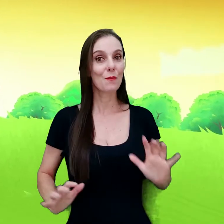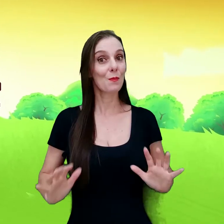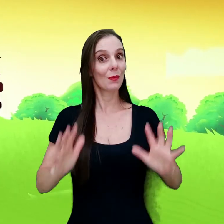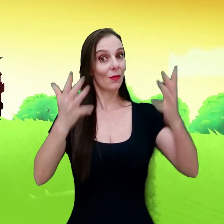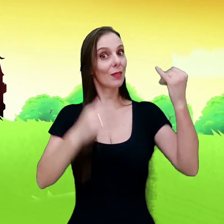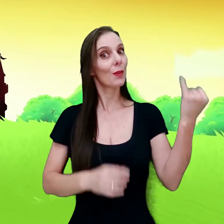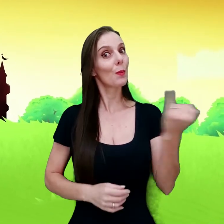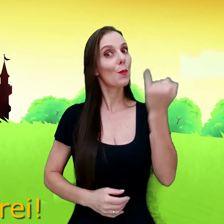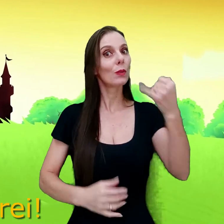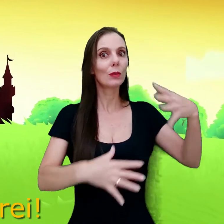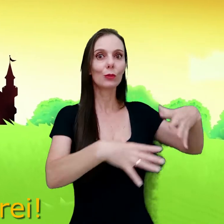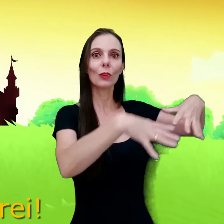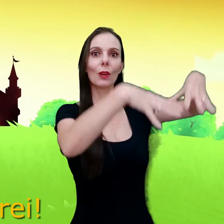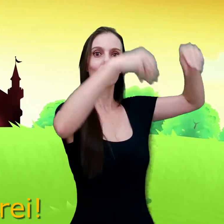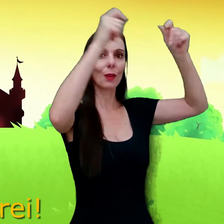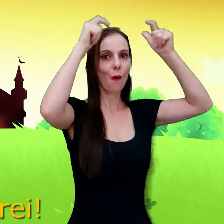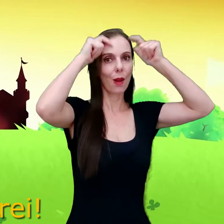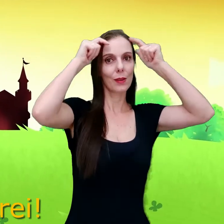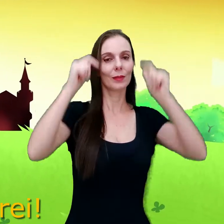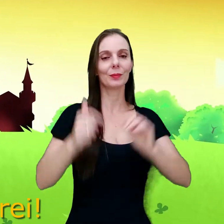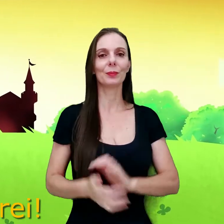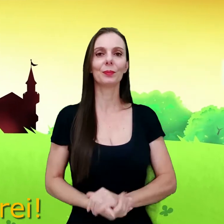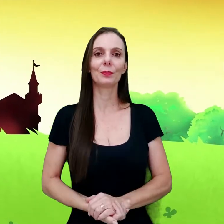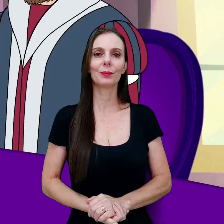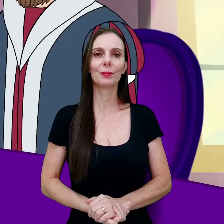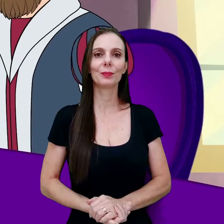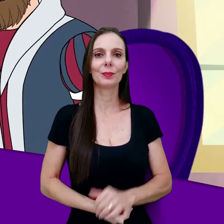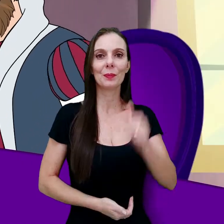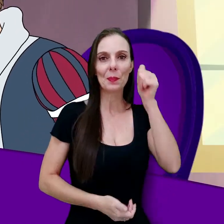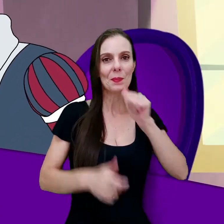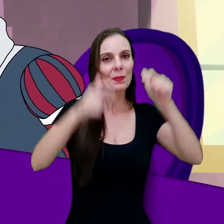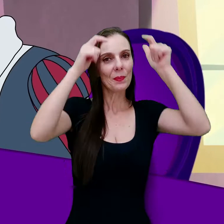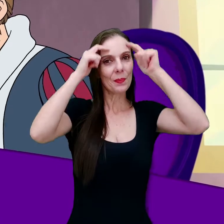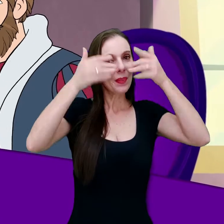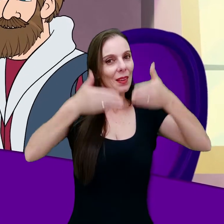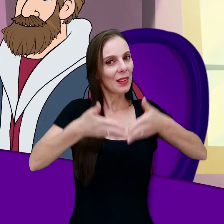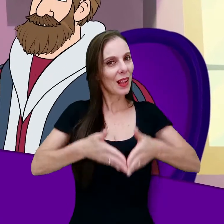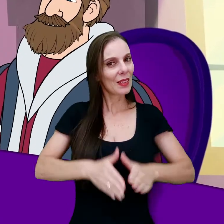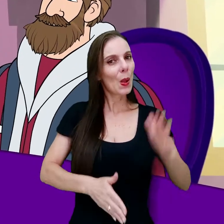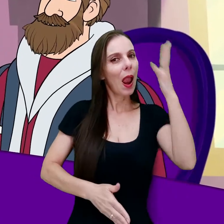eles tinham uma grande celebração no castelo do rei. A